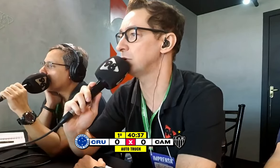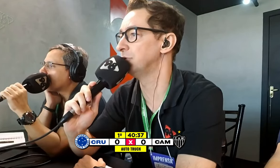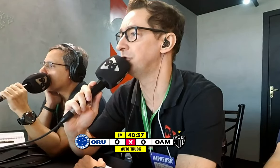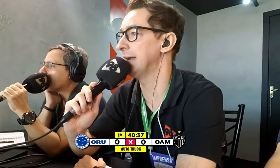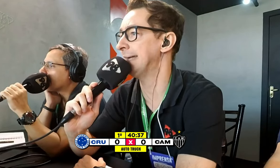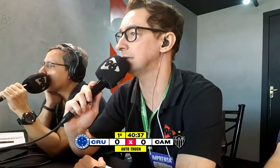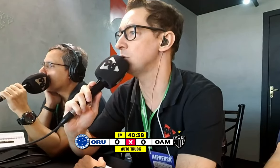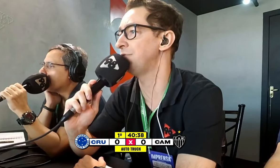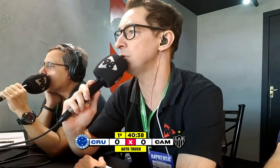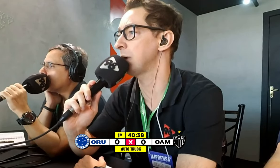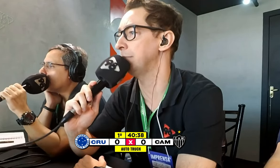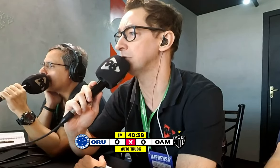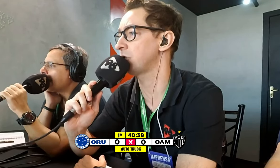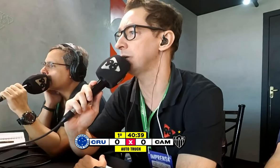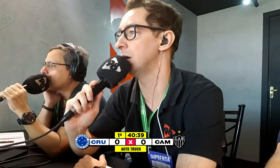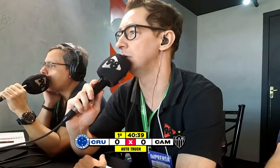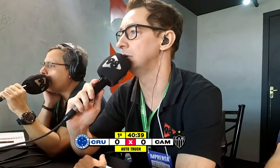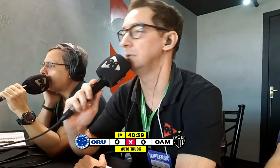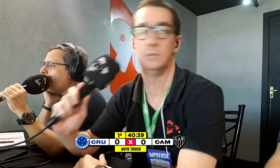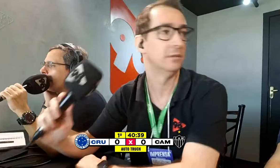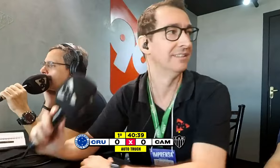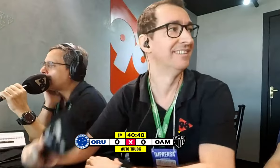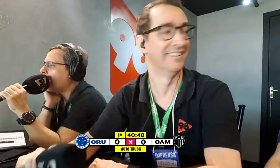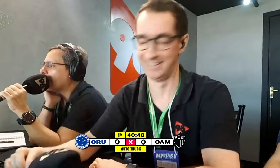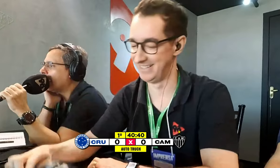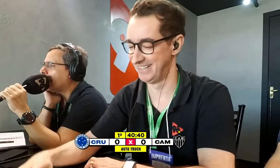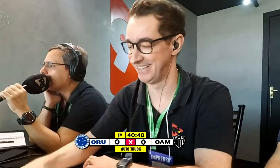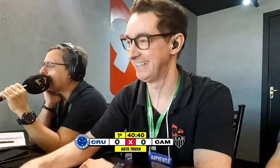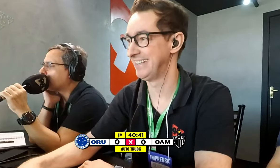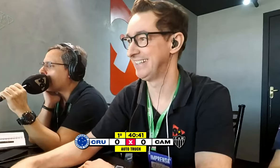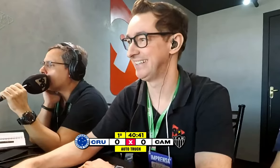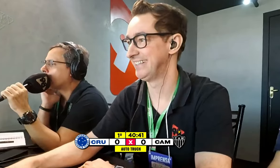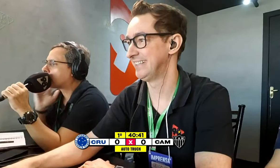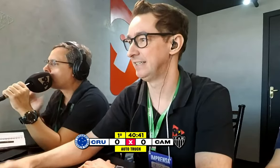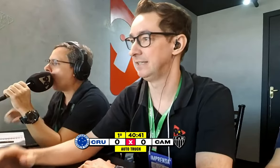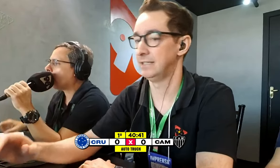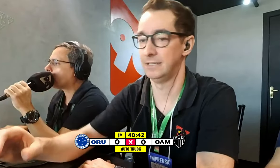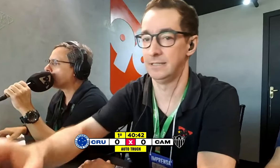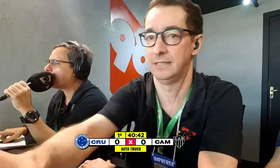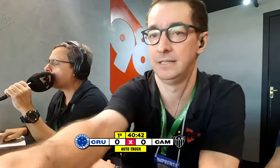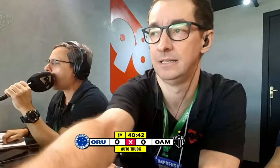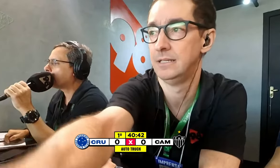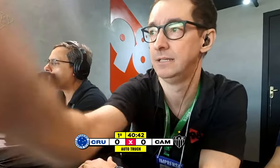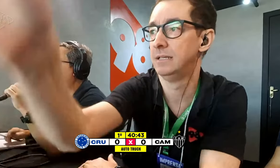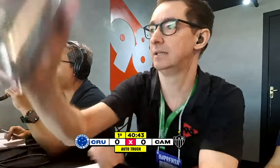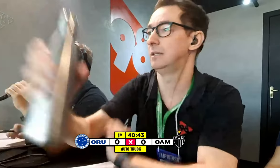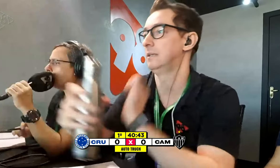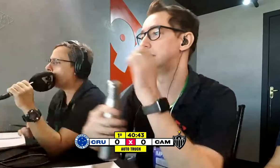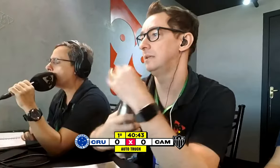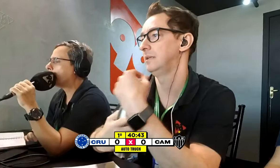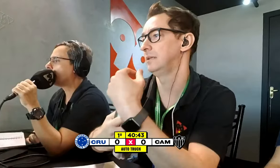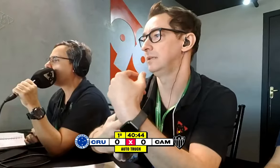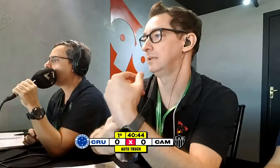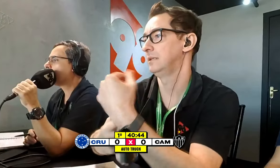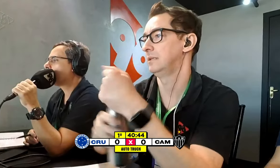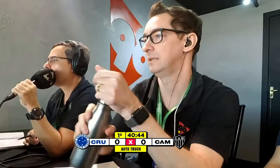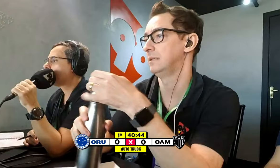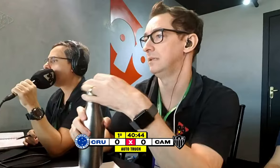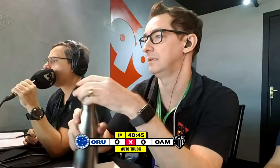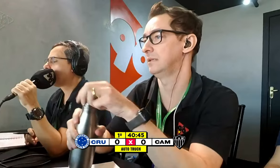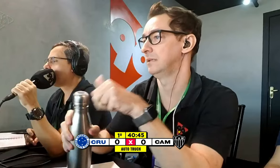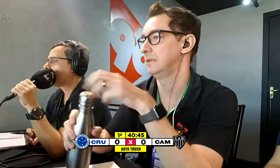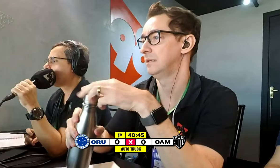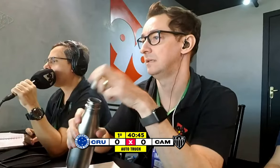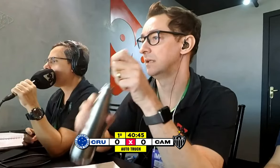cabido falou que não foi nada confio no cabido só attico tomar bola de Arana tem jogador do Cruzeiro caído que foi ADR houve a falta para cima